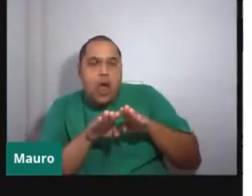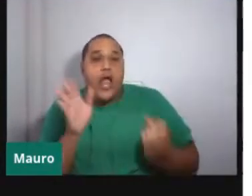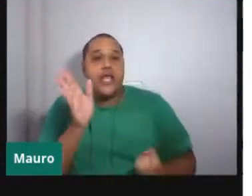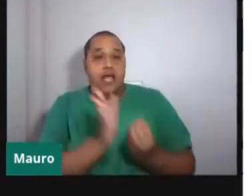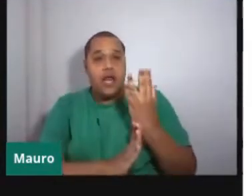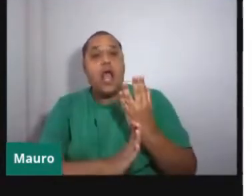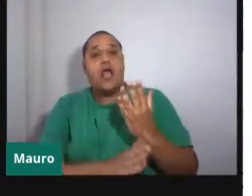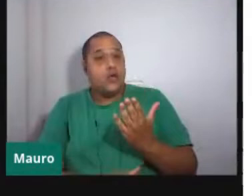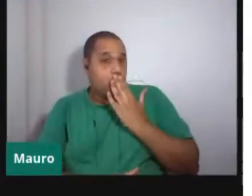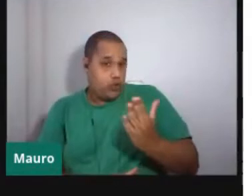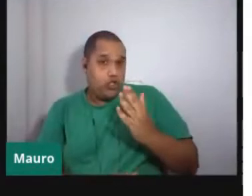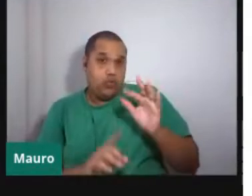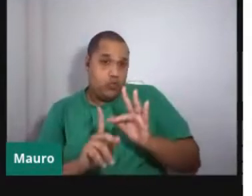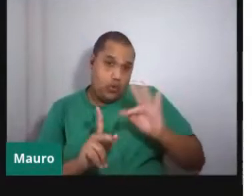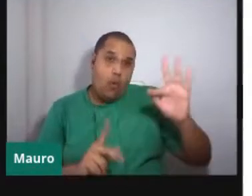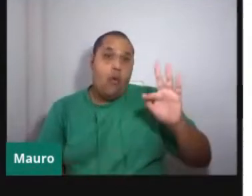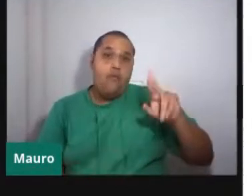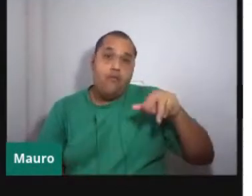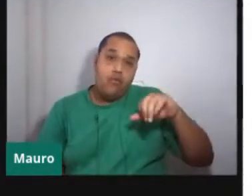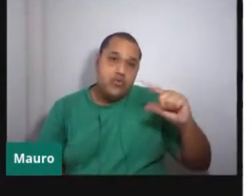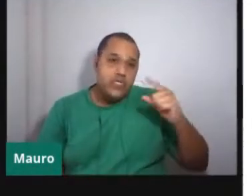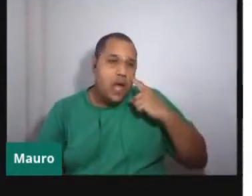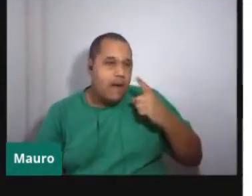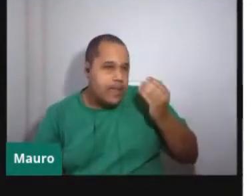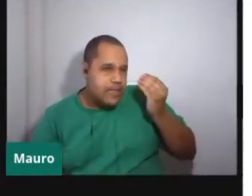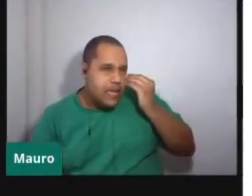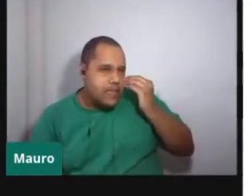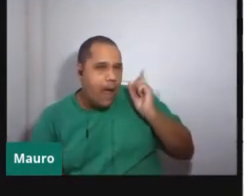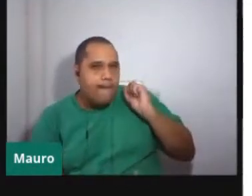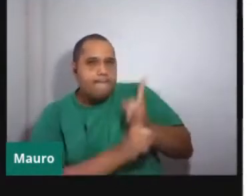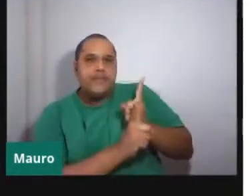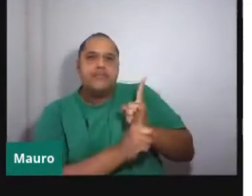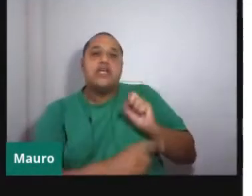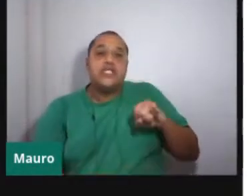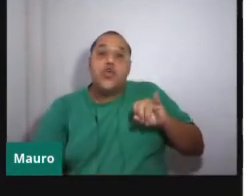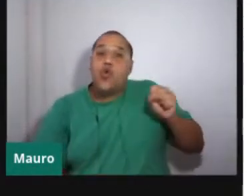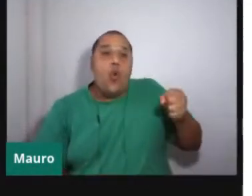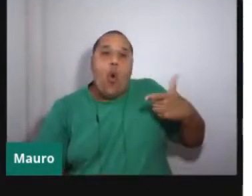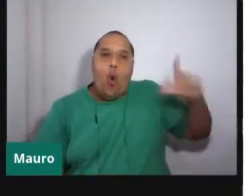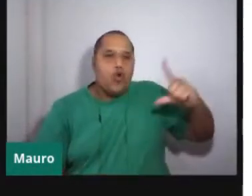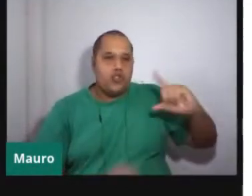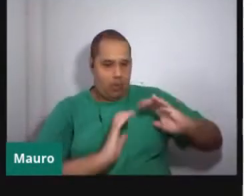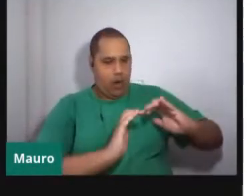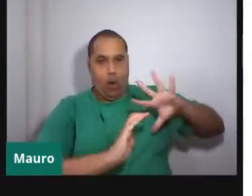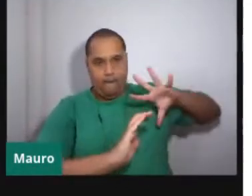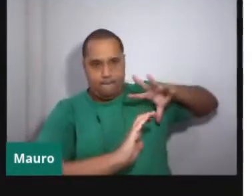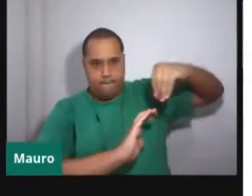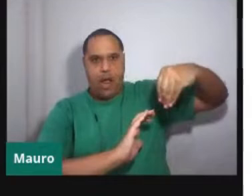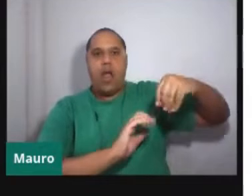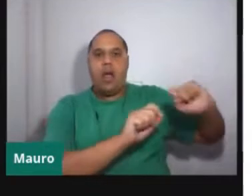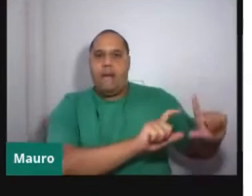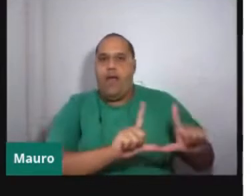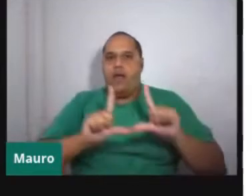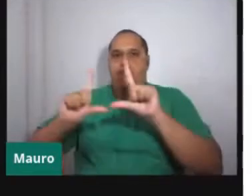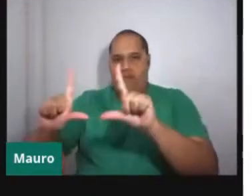de predição, né, como vocês estão vendo aqui, de tal forma que se eu tenho um novo sujeito que nunca foi utilizado no treino,